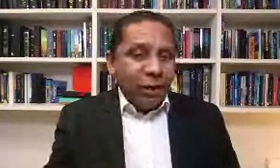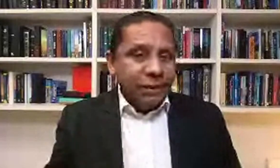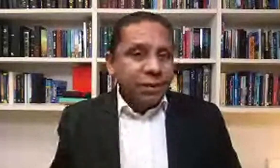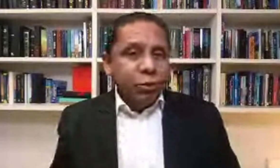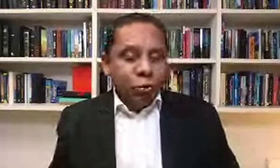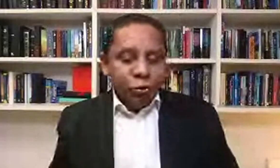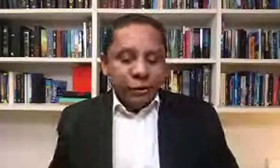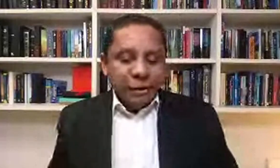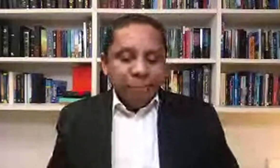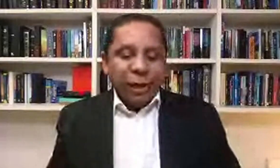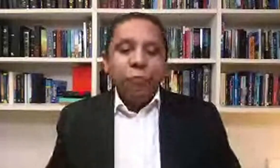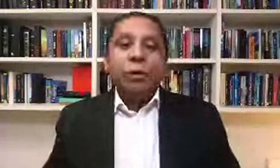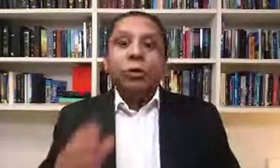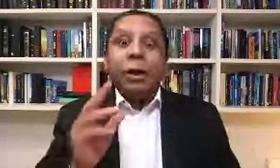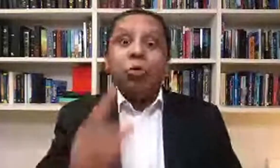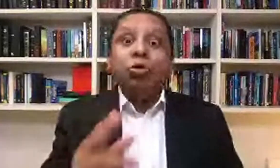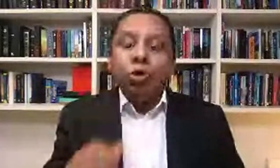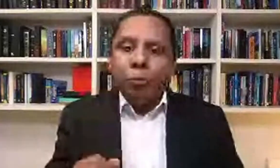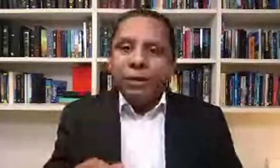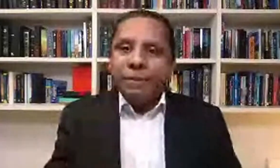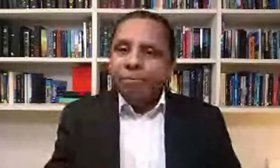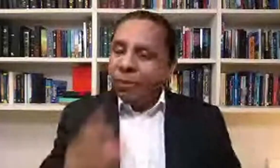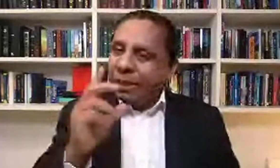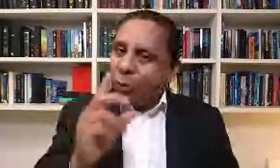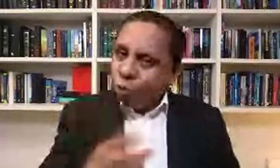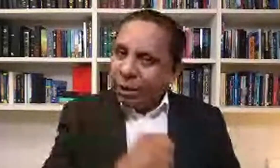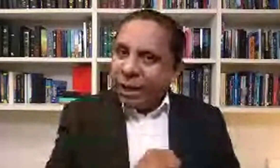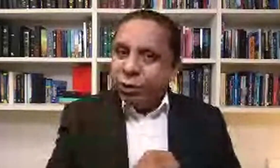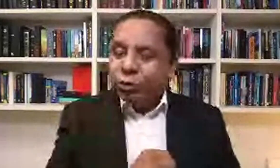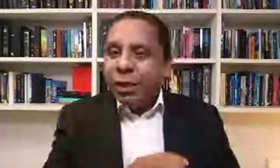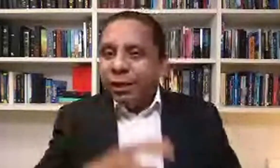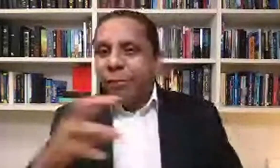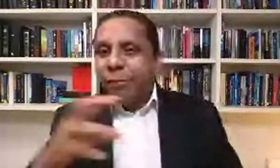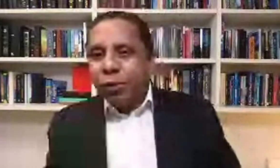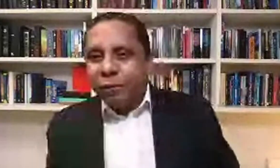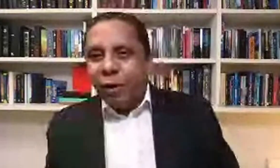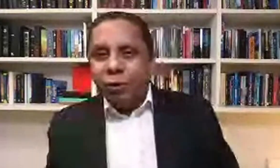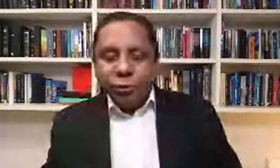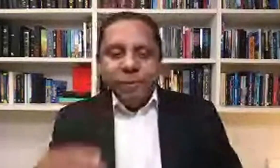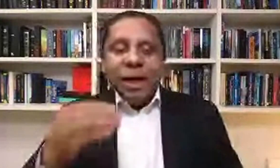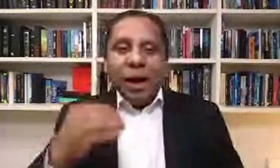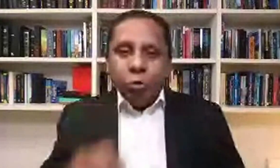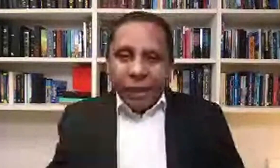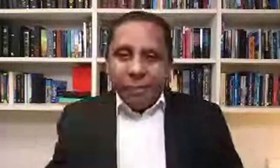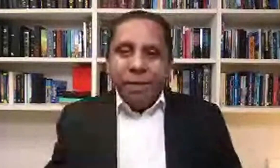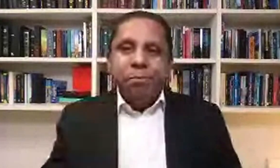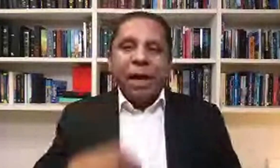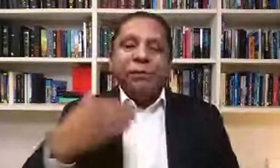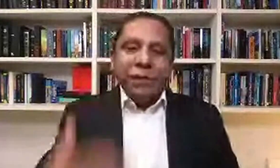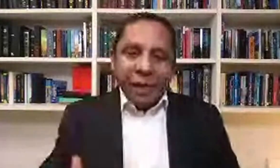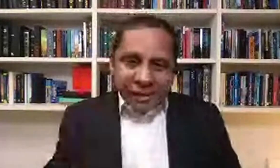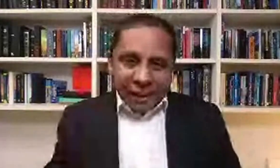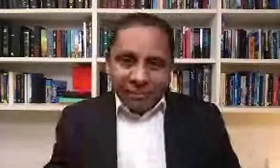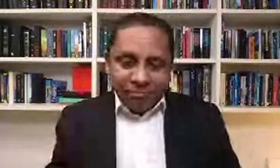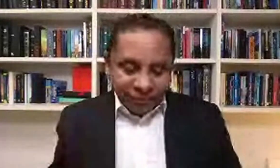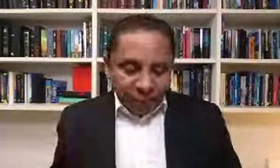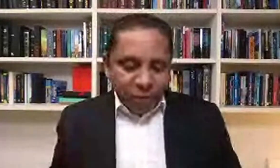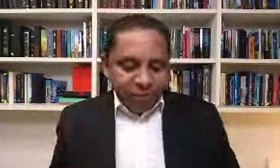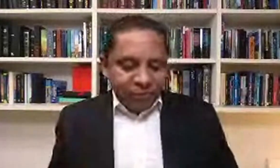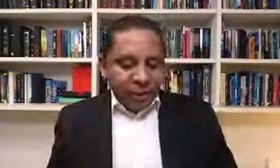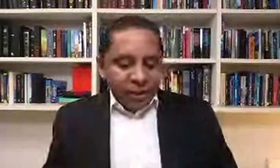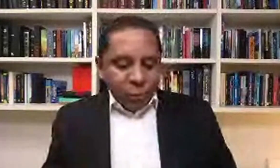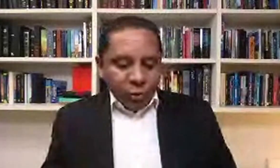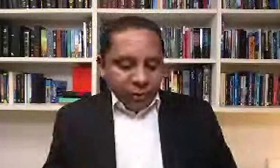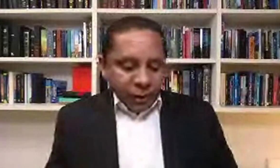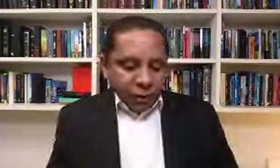a 40 segundos para eu mencionar alguns nomes, mandar alguns abraços e depois eu volto ao tema para finalizar, tá